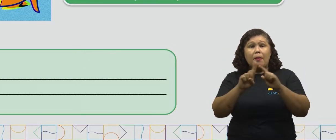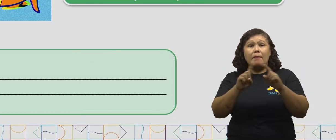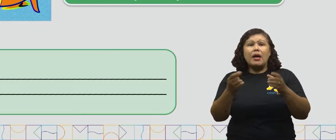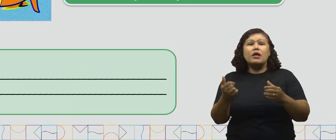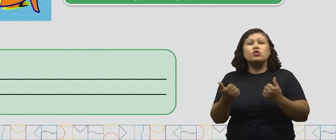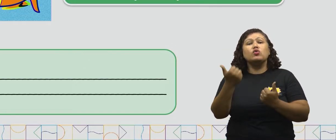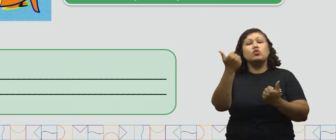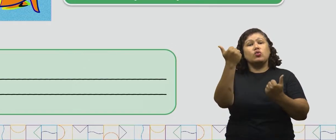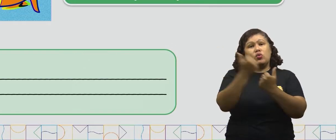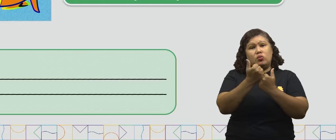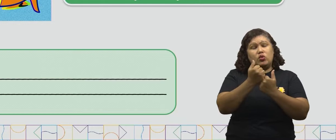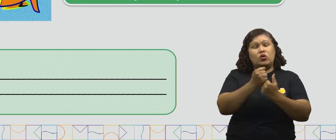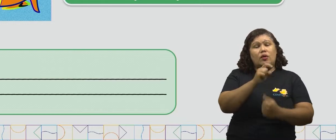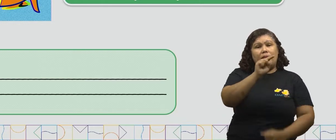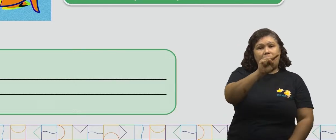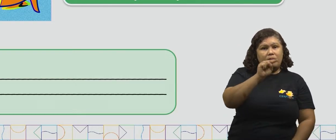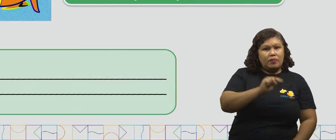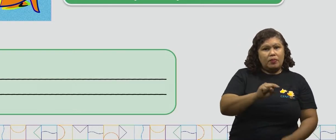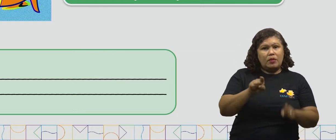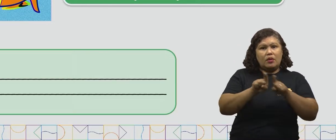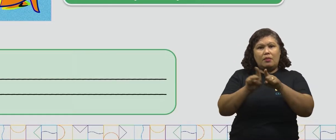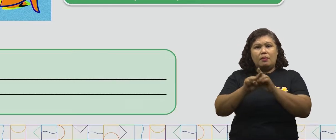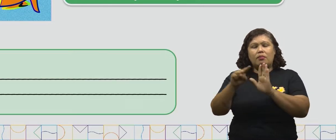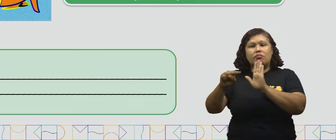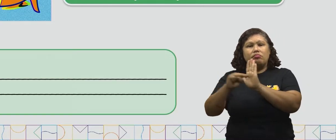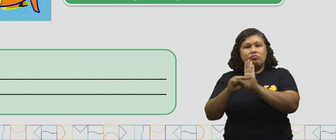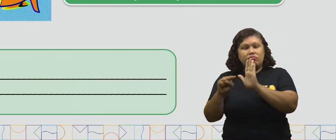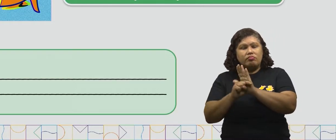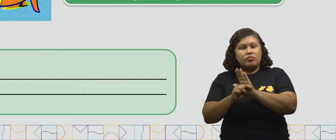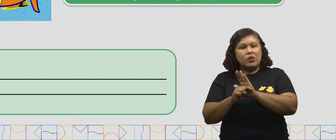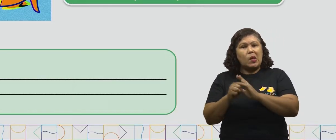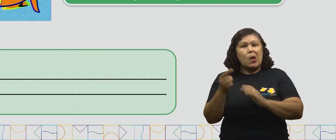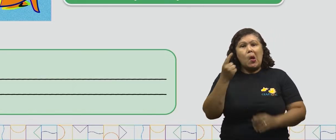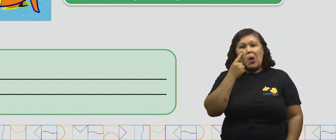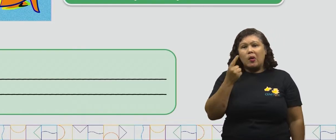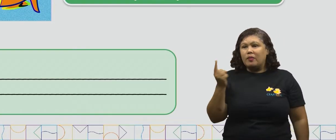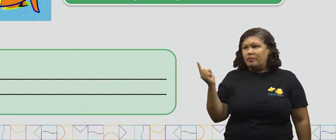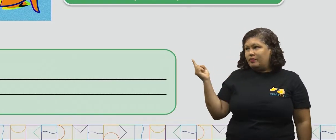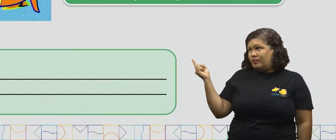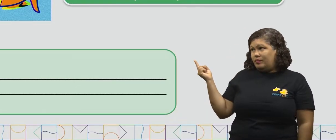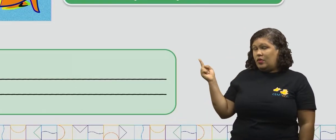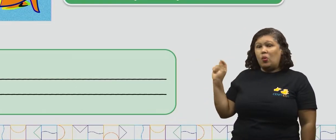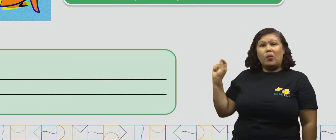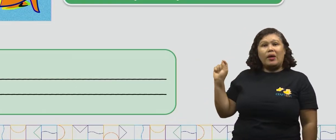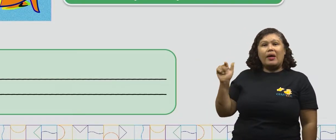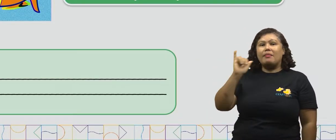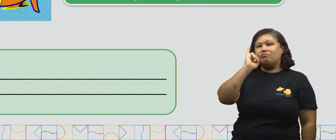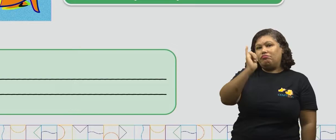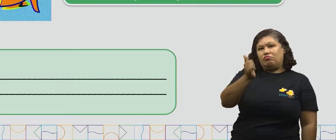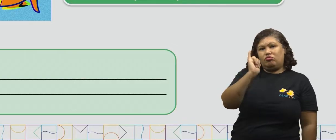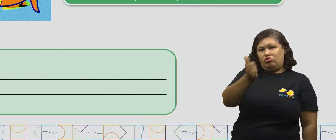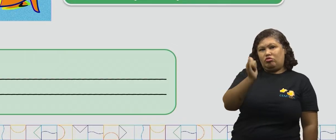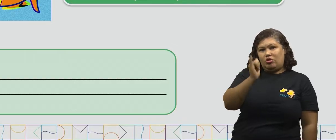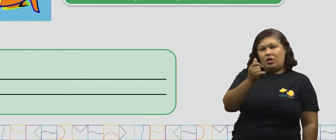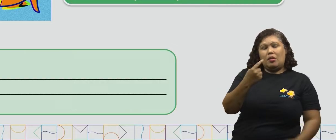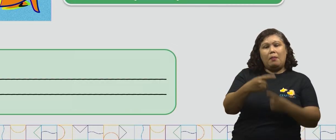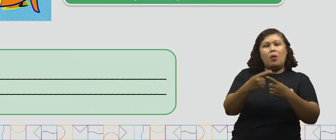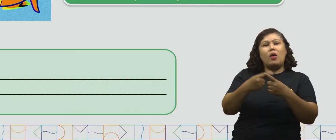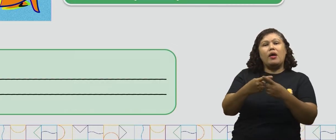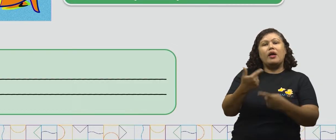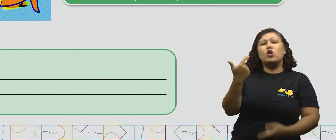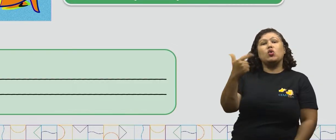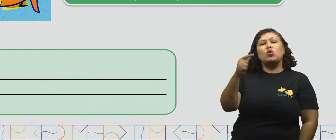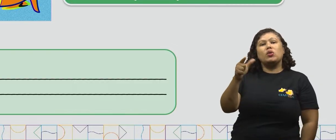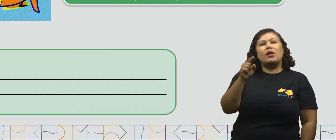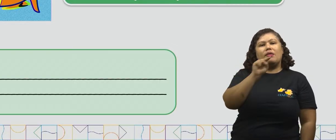travessão. Querido aluno, essa fala indicada está no discurso indireto, pois não tem pontuação. Nós